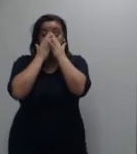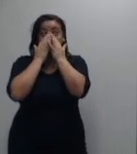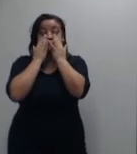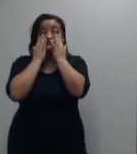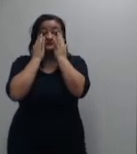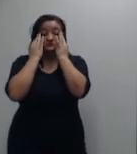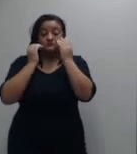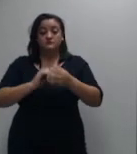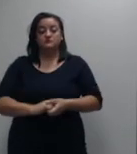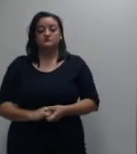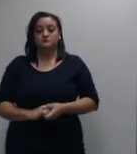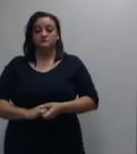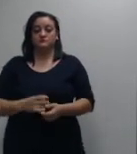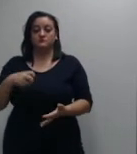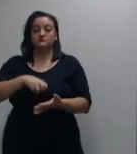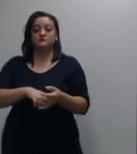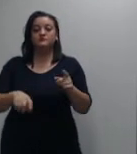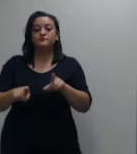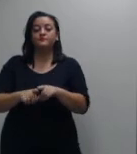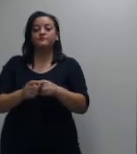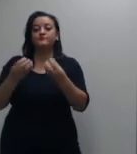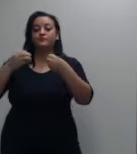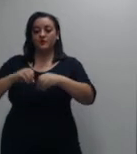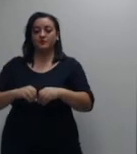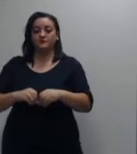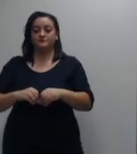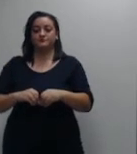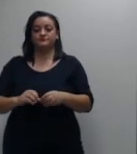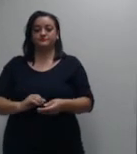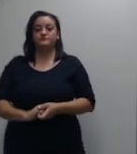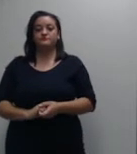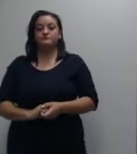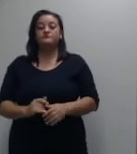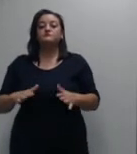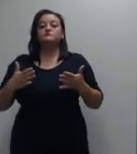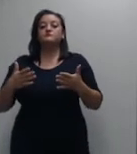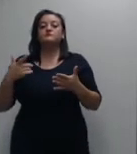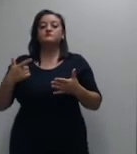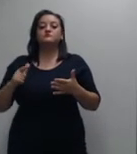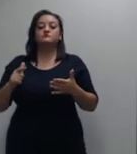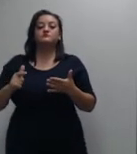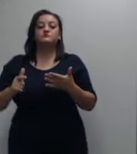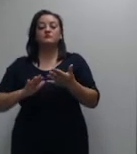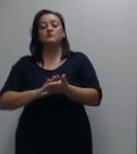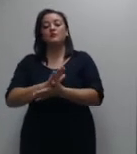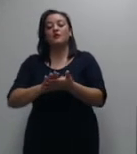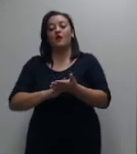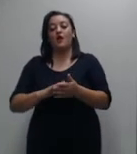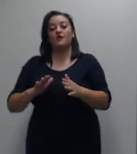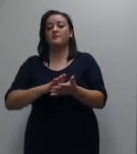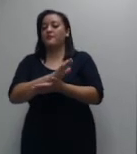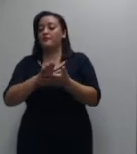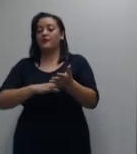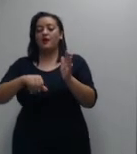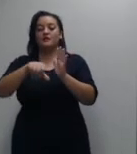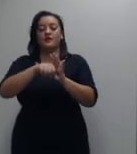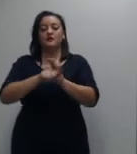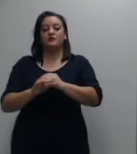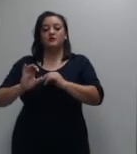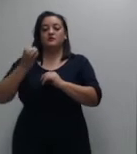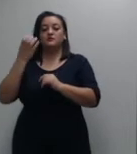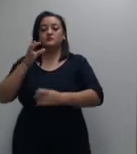pretendidos positivo estamos e não há portanto nenhuma irregularidade na decisão judicial